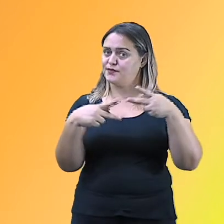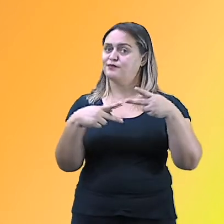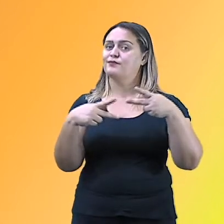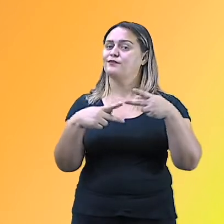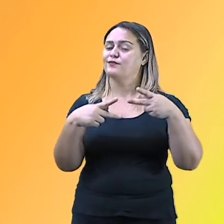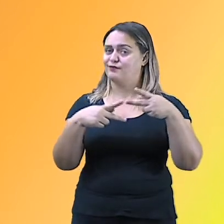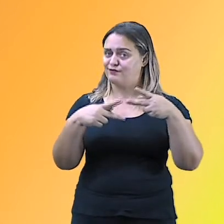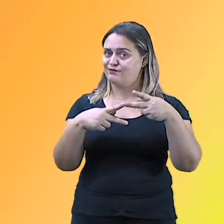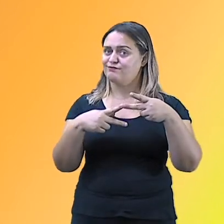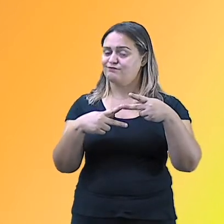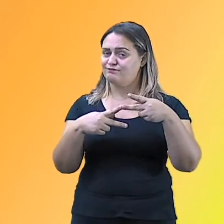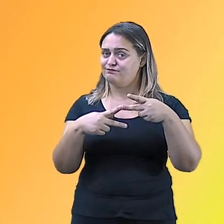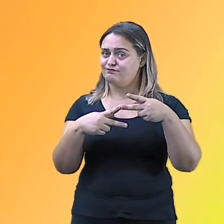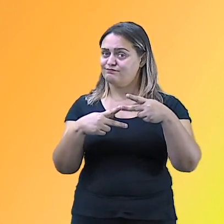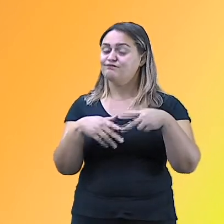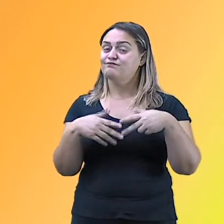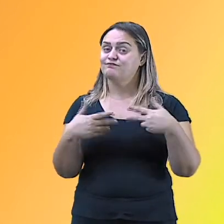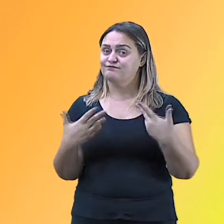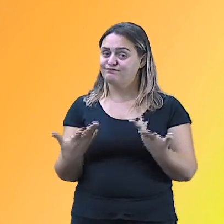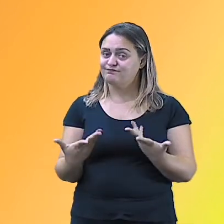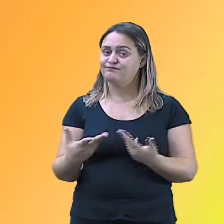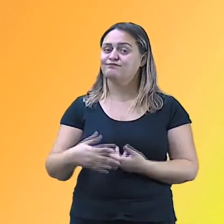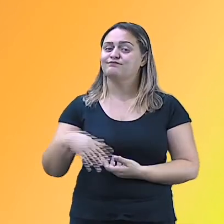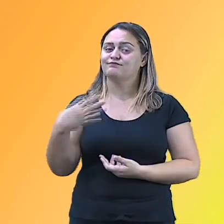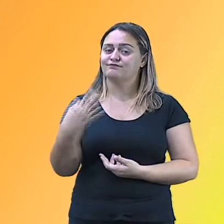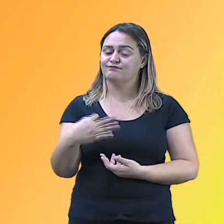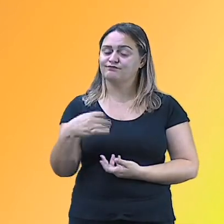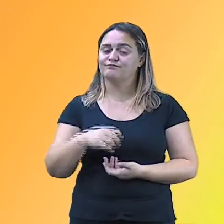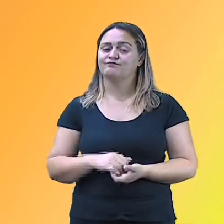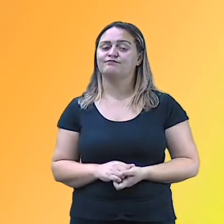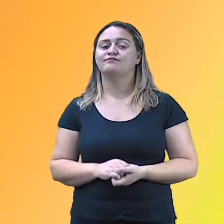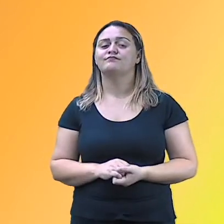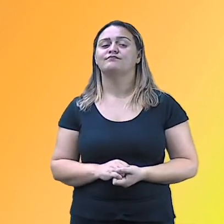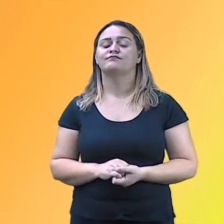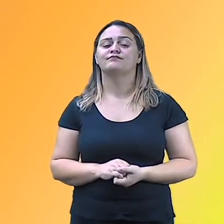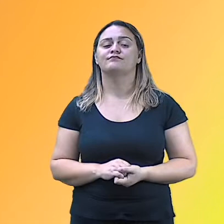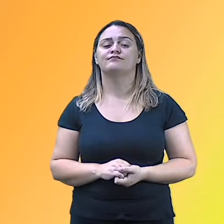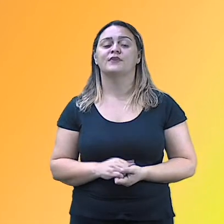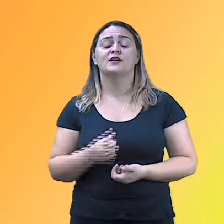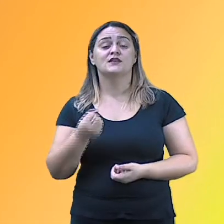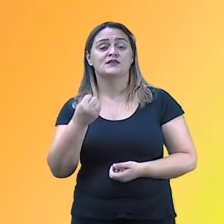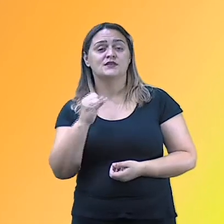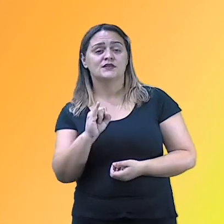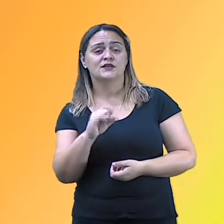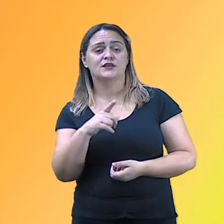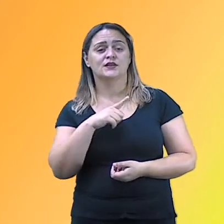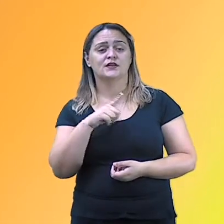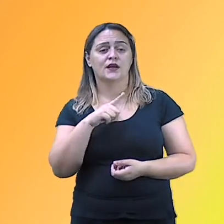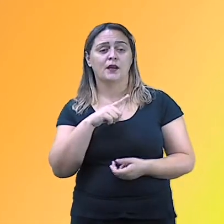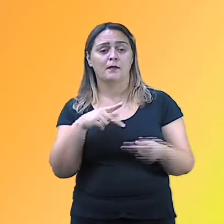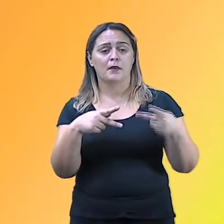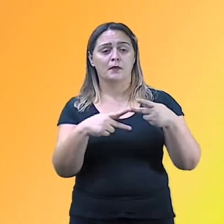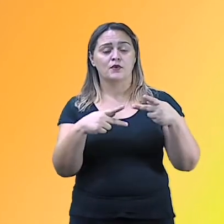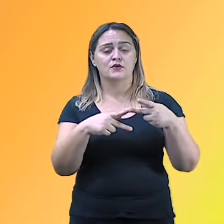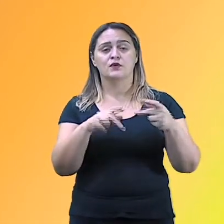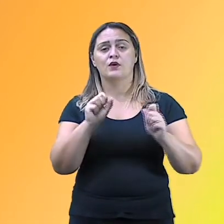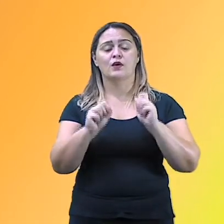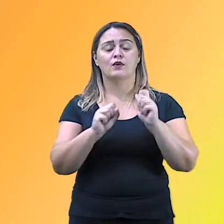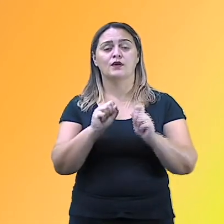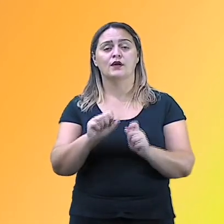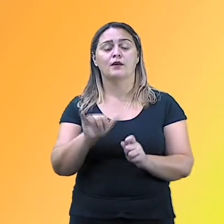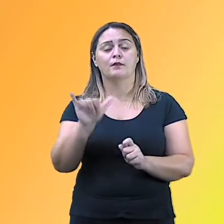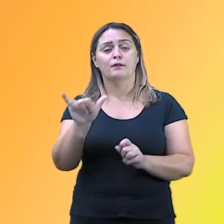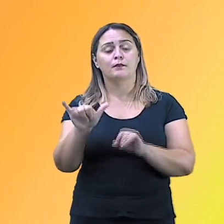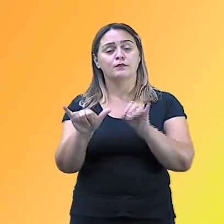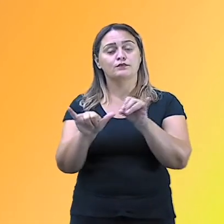mesmo. Então, se eu tenho uma preposição aqui, eu vou chamar de objeto indireto. A ação de